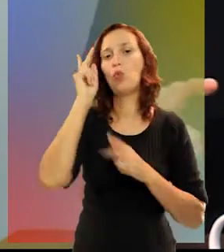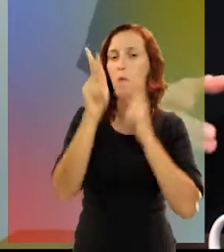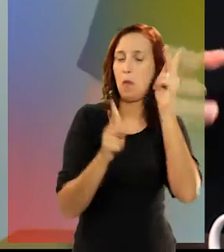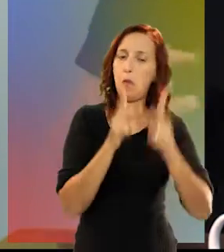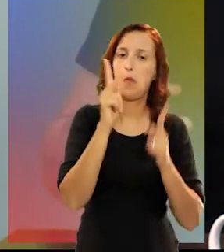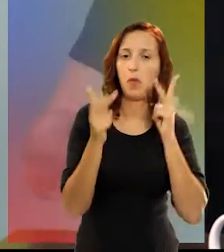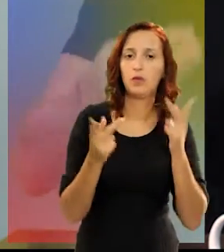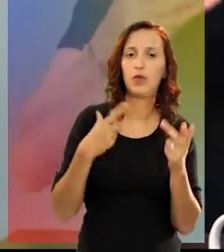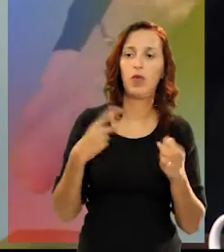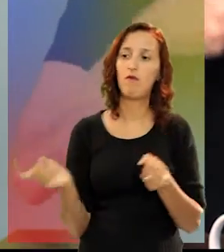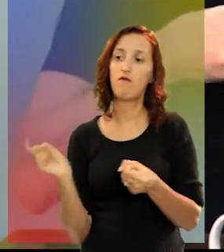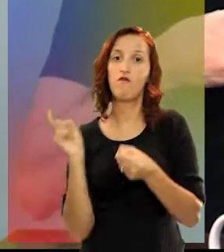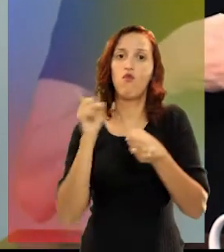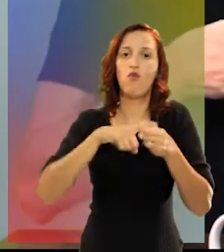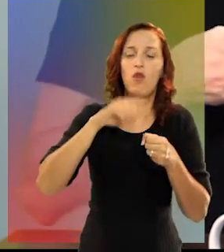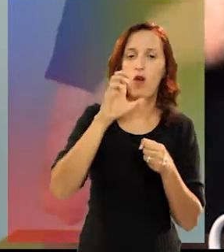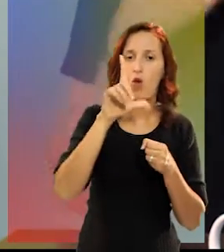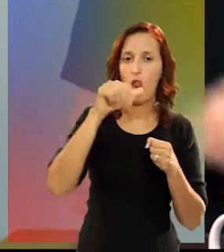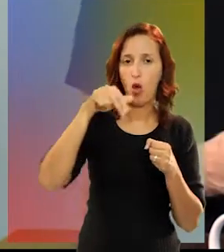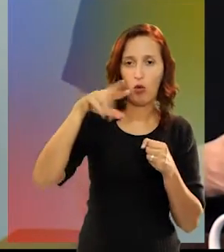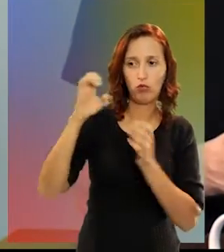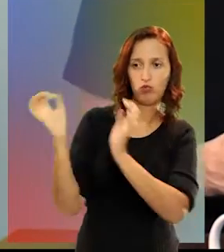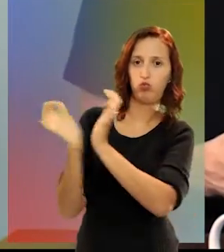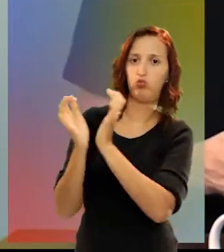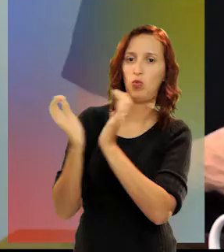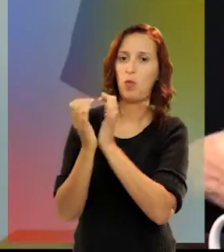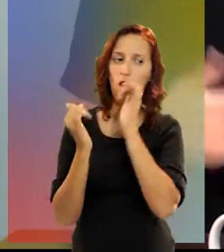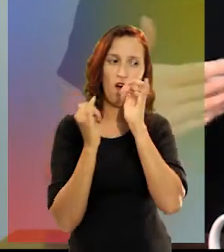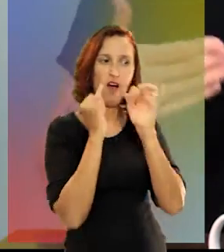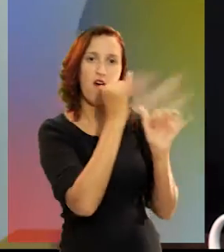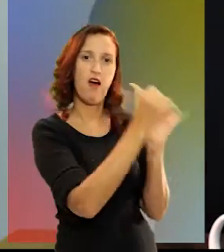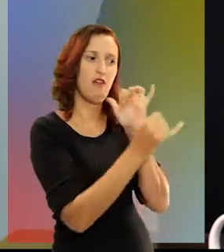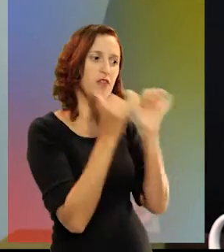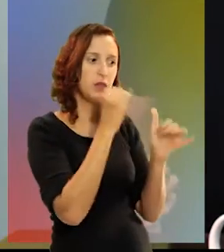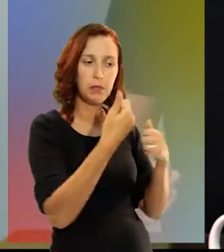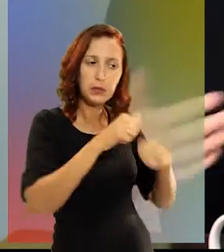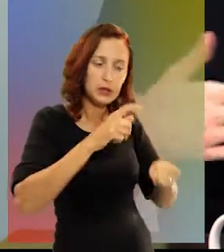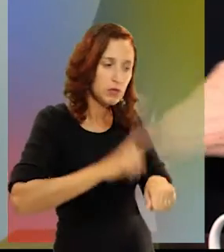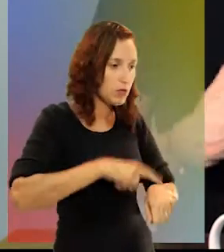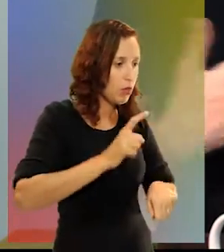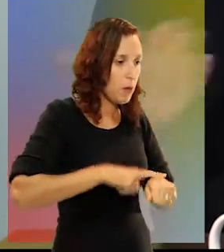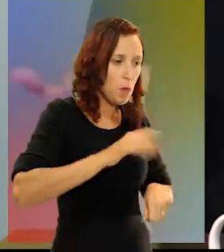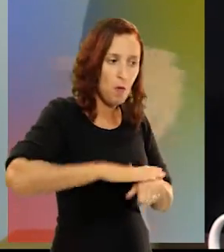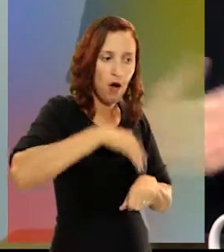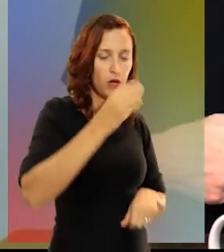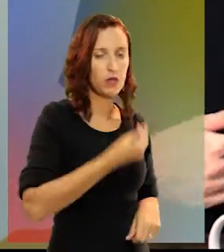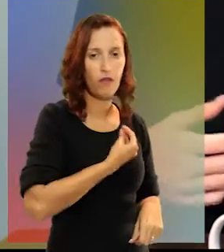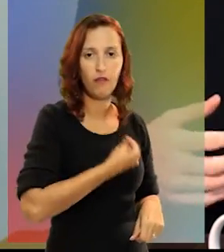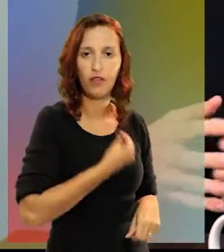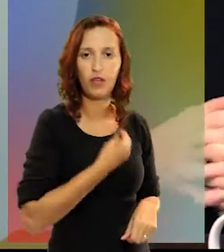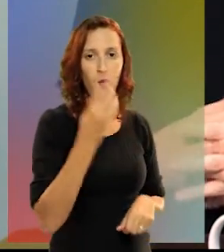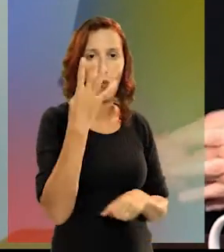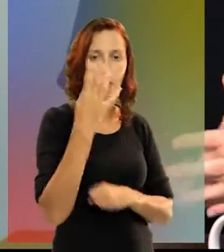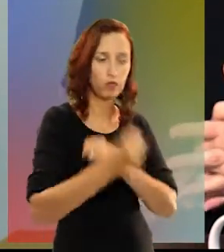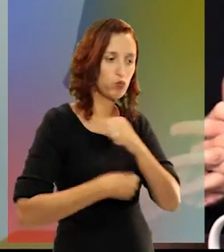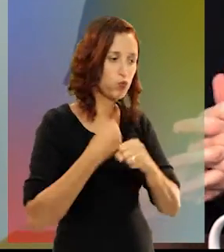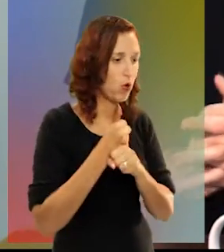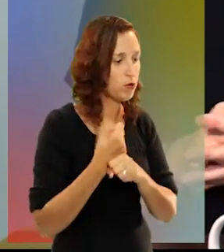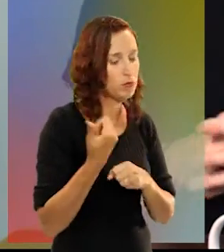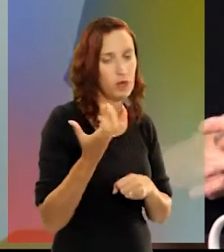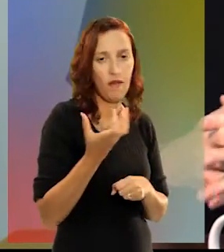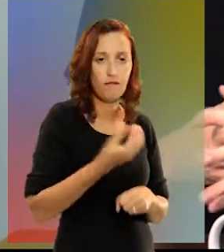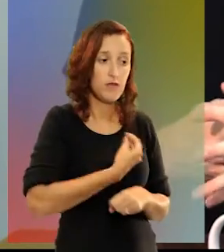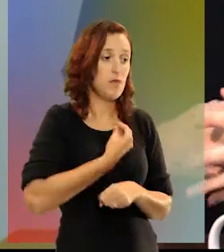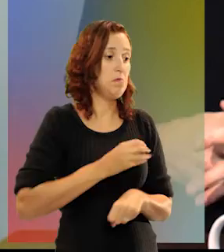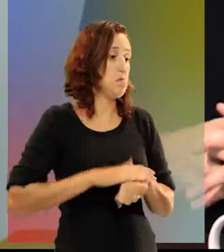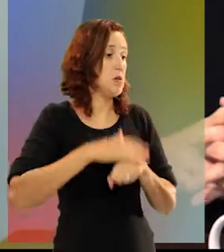em um grupo de replicantes querendo voltar pra tentar falar com o criador pra pedir mais tempo, né? Porque de vida, né? Porque eles têm o prazo de validade de